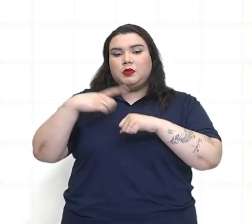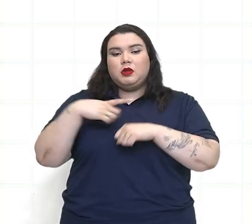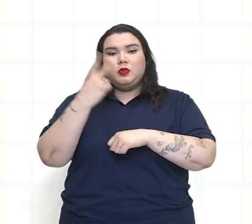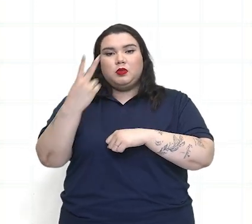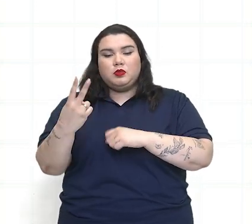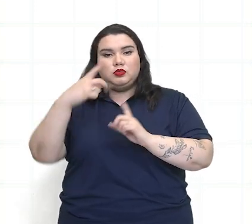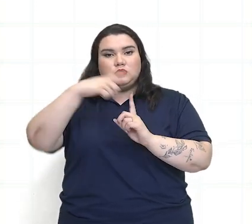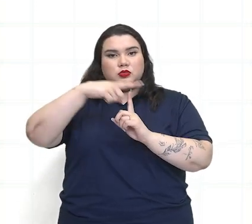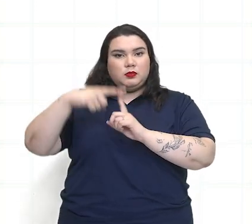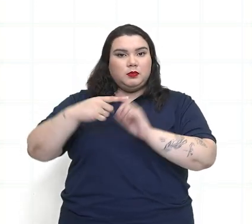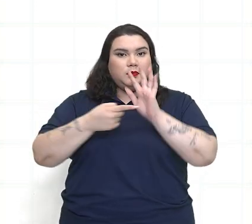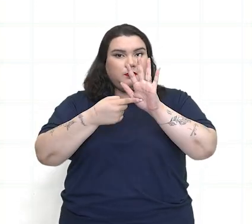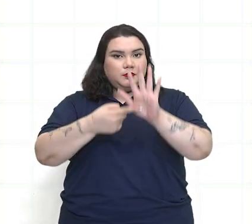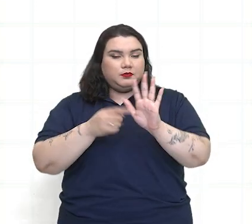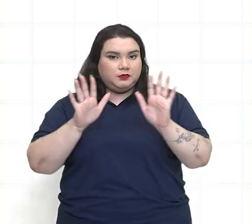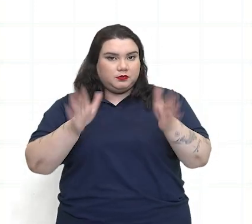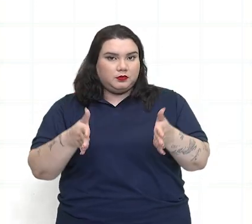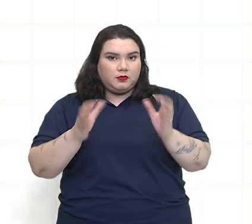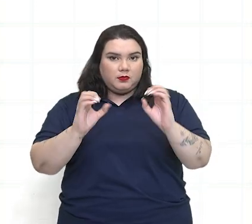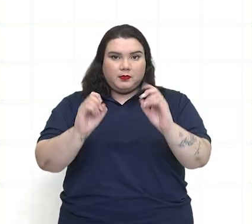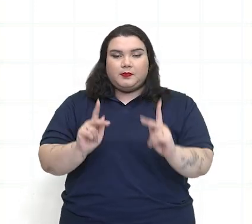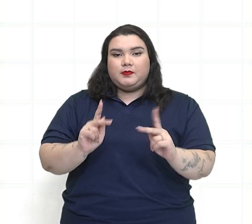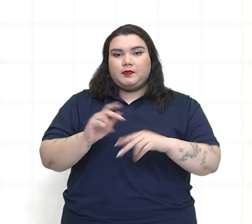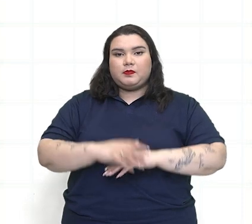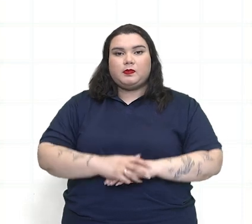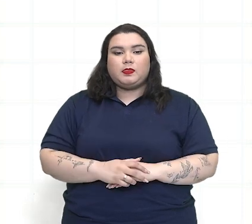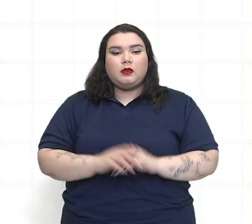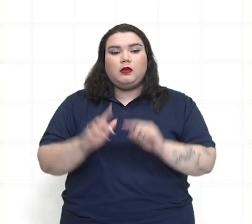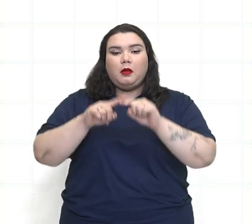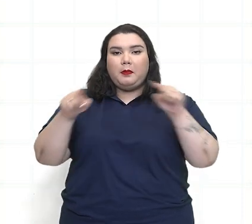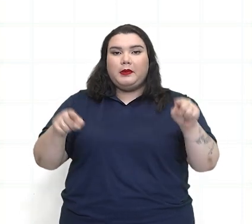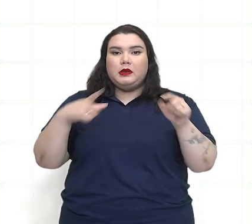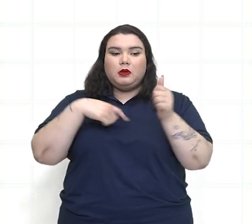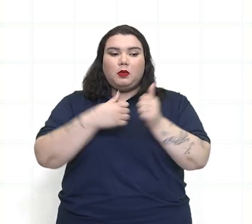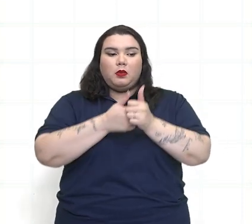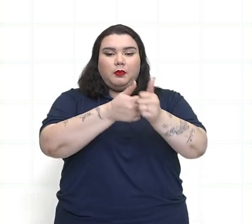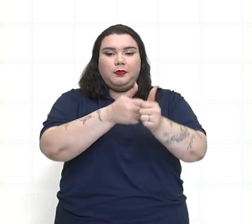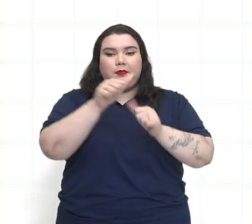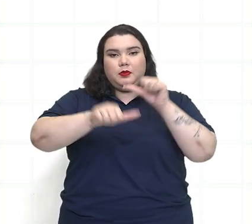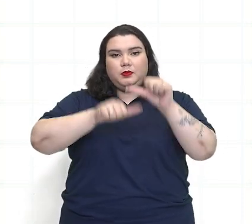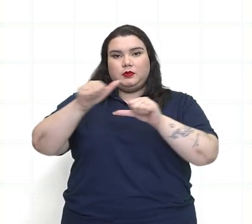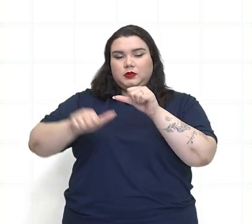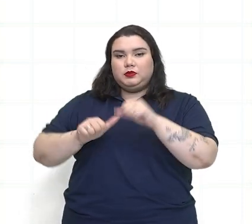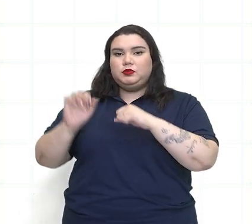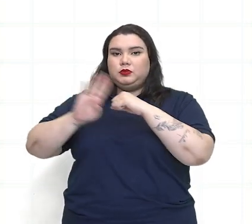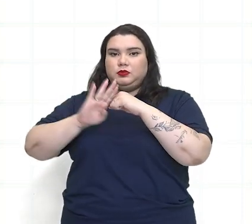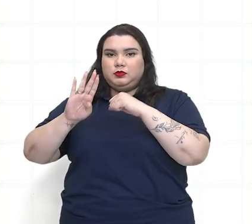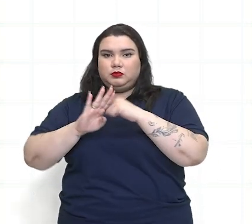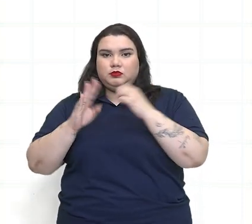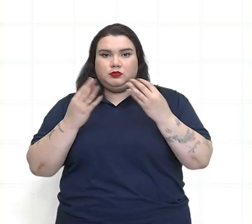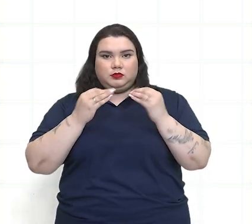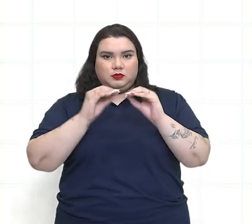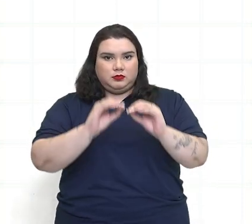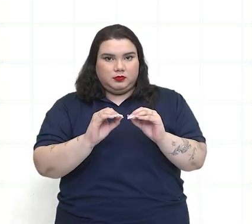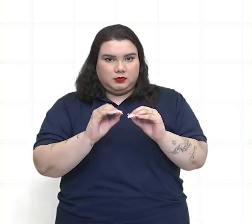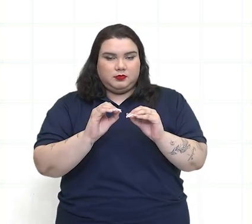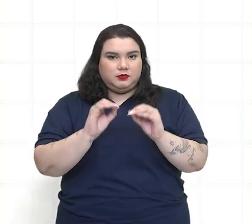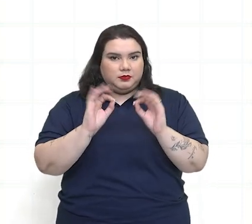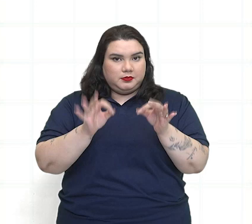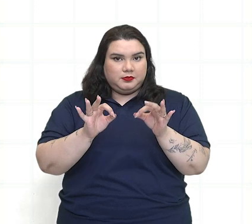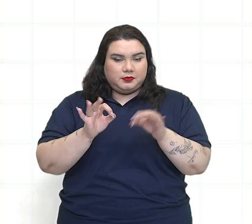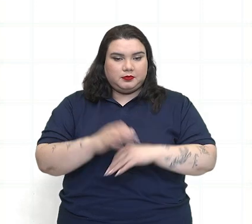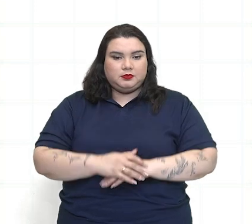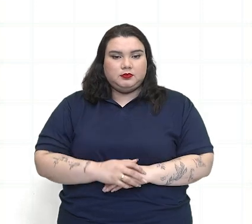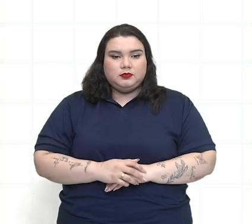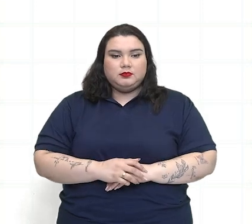funções, conforme nós vimos, certo? Mas ele acompanha essas mudanças que o substantivo vai sofrer, essas